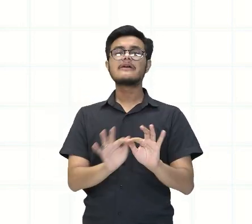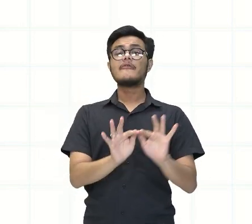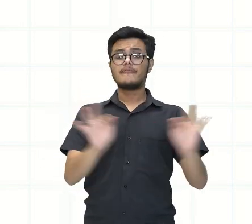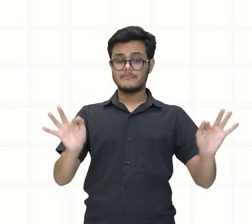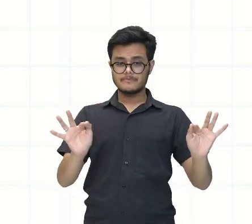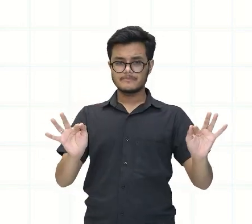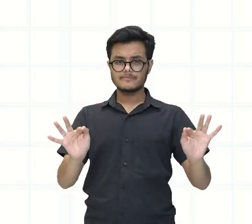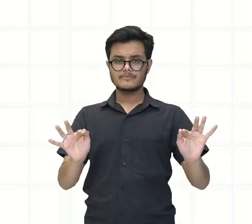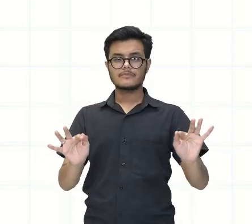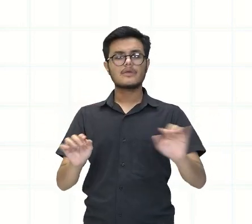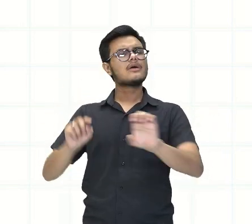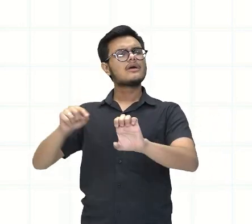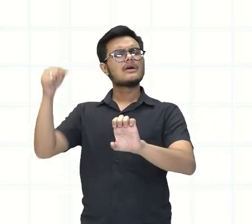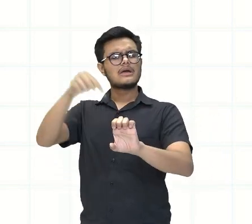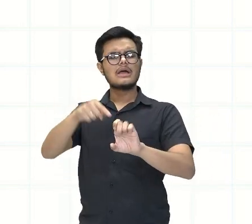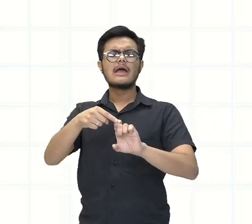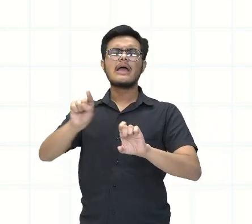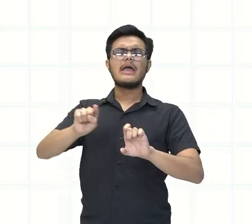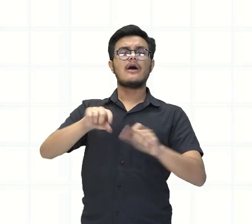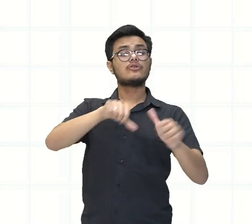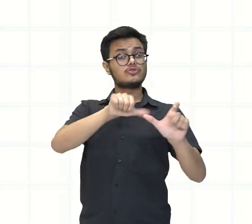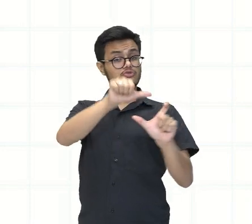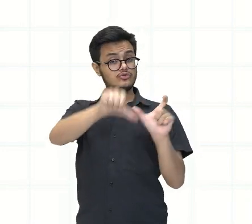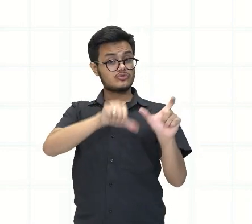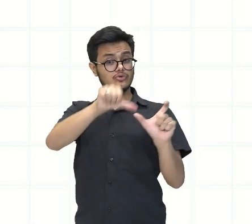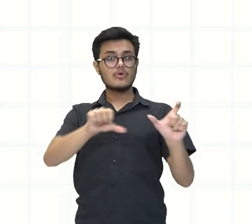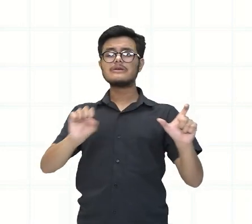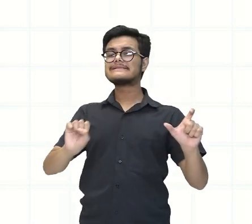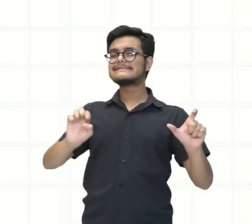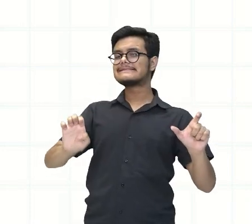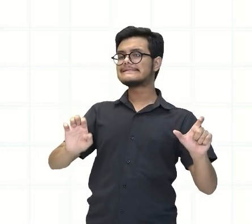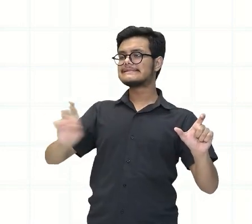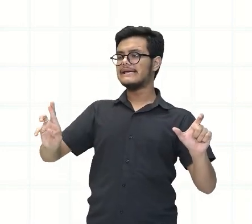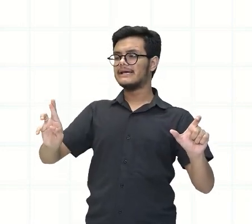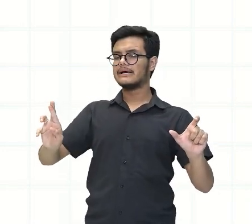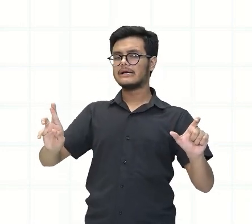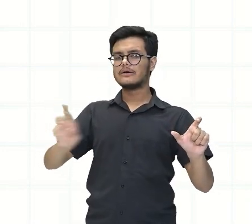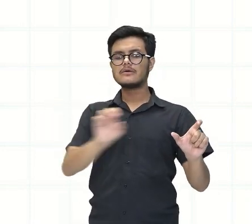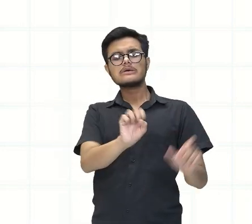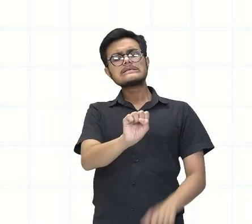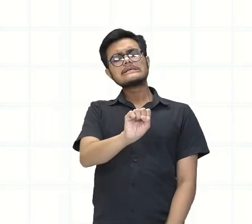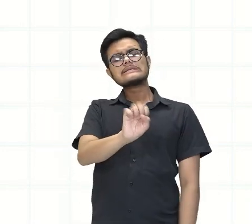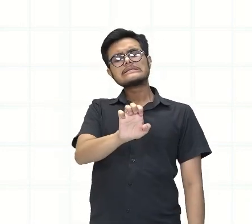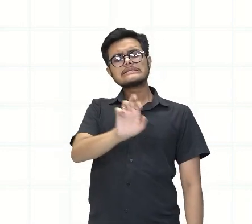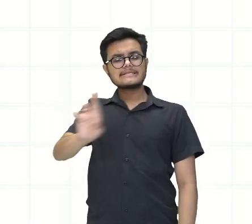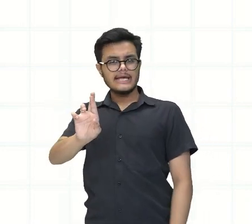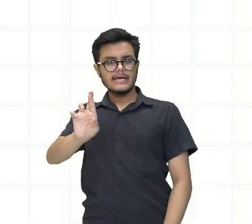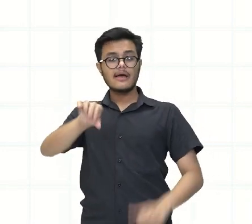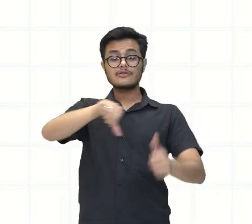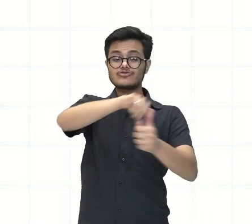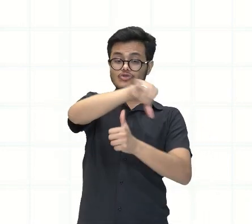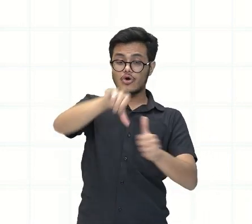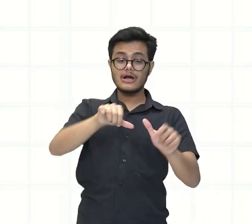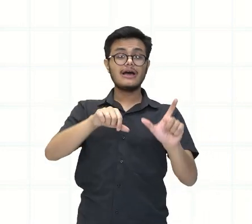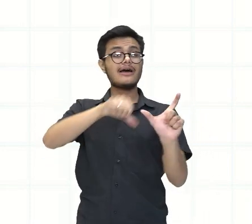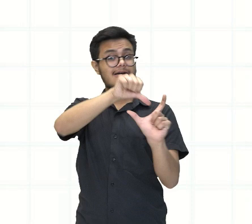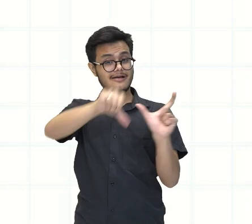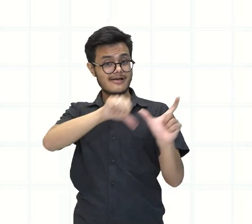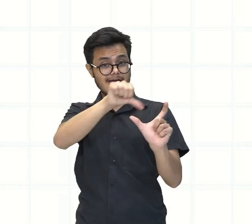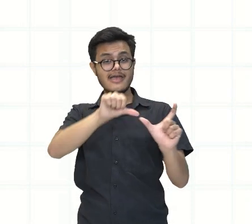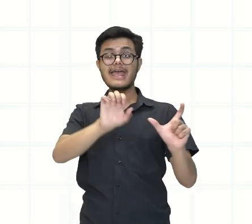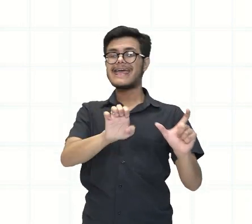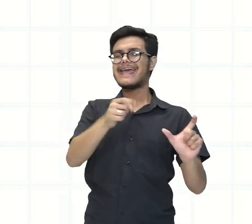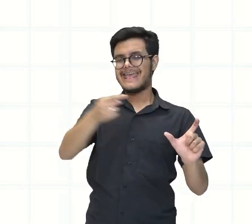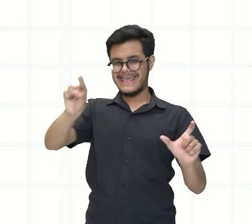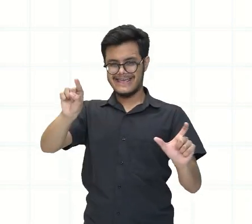verbo ser, tá? É uma conjugação do meu verbo ser. Tá? E esse verbo, diferente daquilo que a gente viu